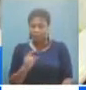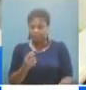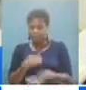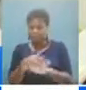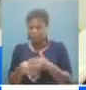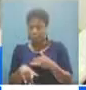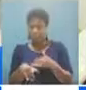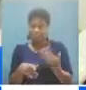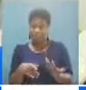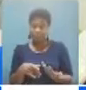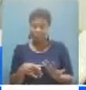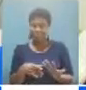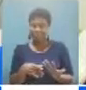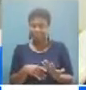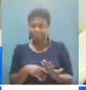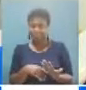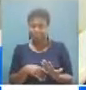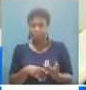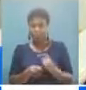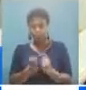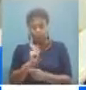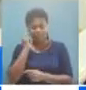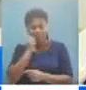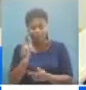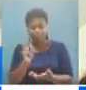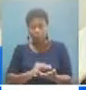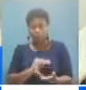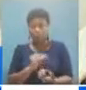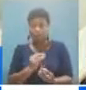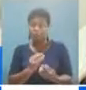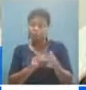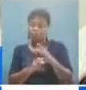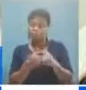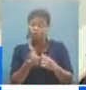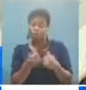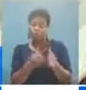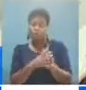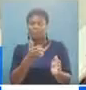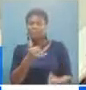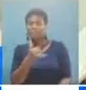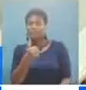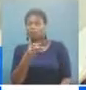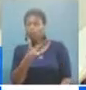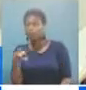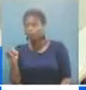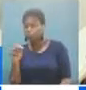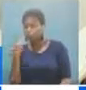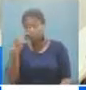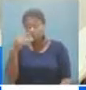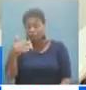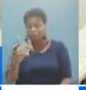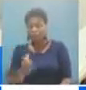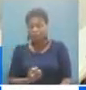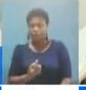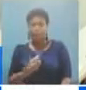implementar, então acabou por agravar, de certa forma, tanto atingindo o montante de 25 mil contos previsto